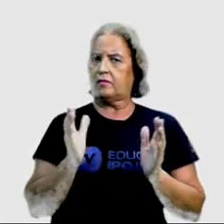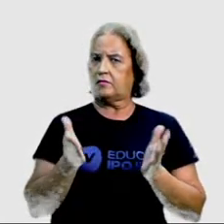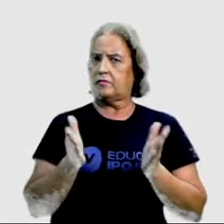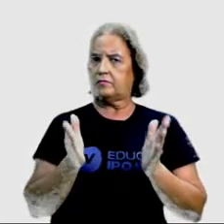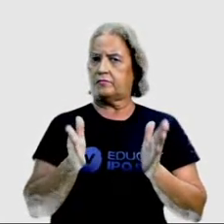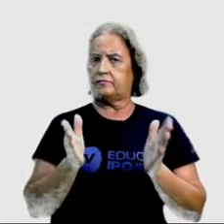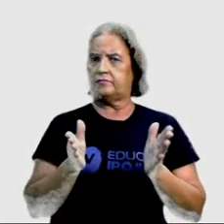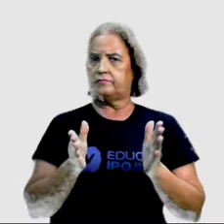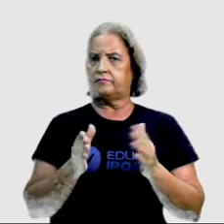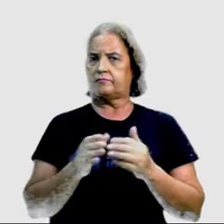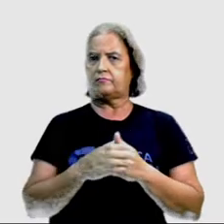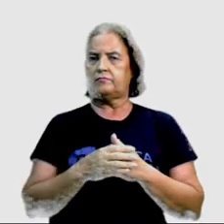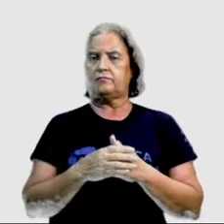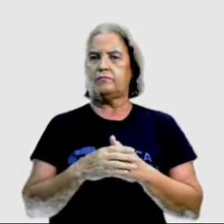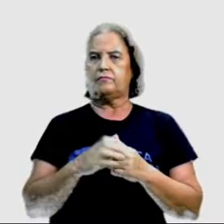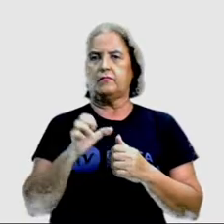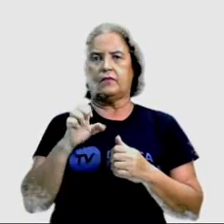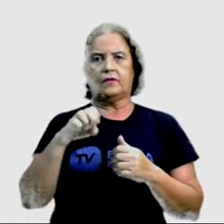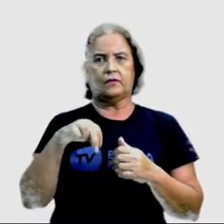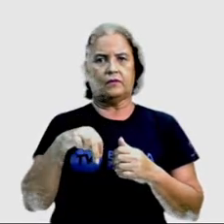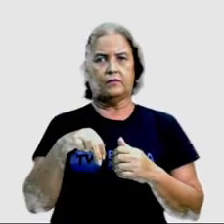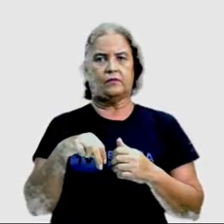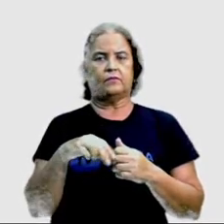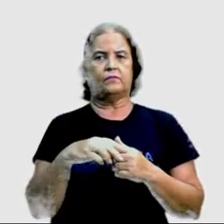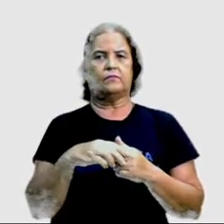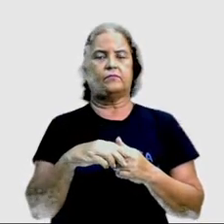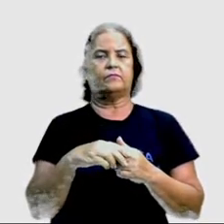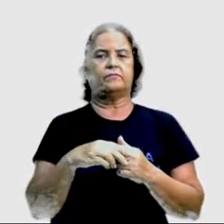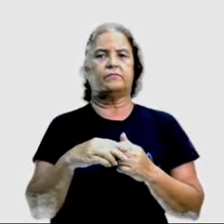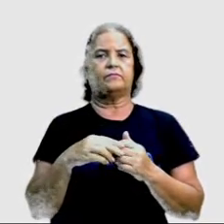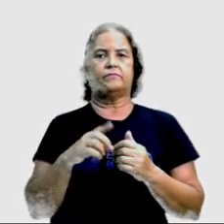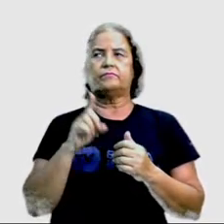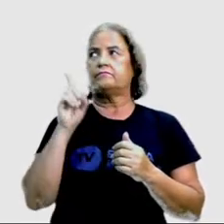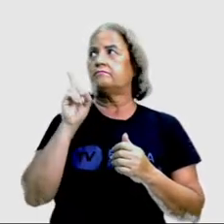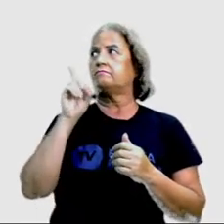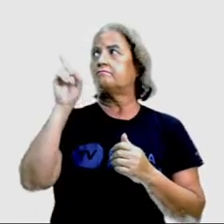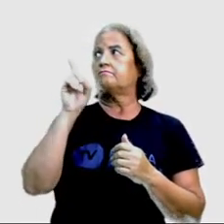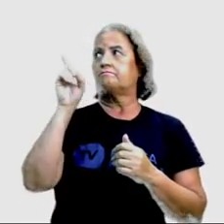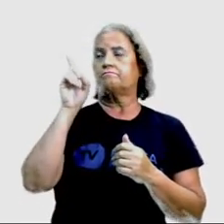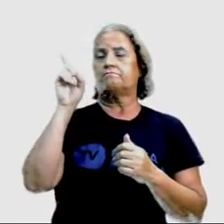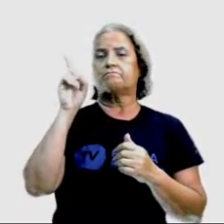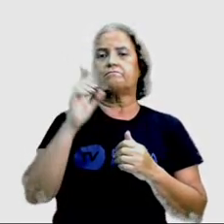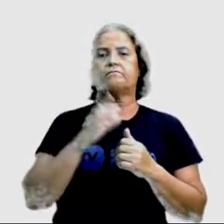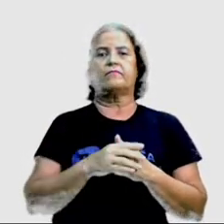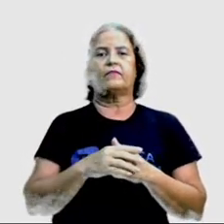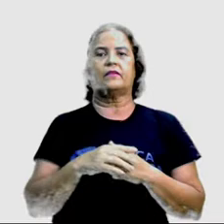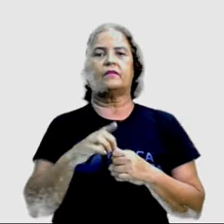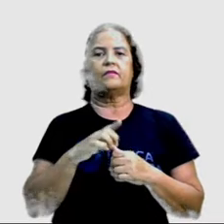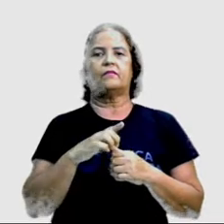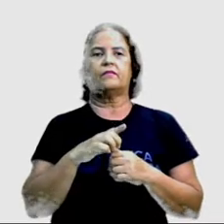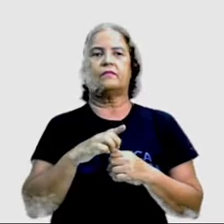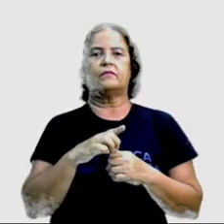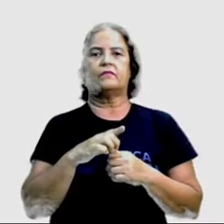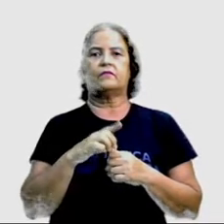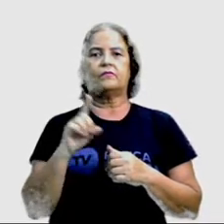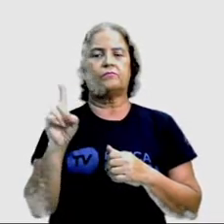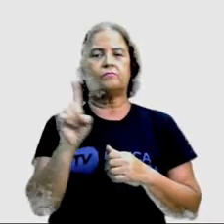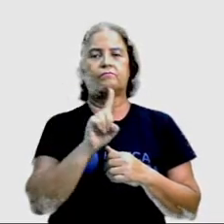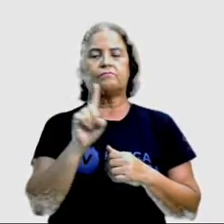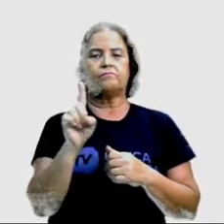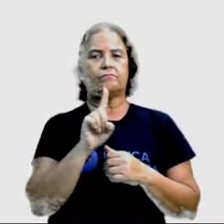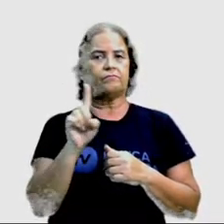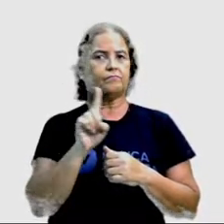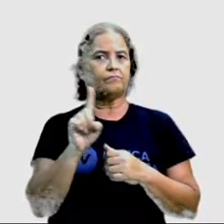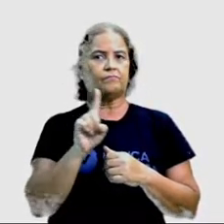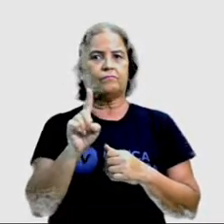o in, am e ear, ok? No caso aqui, or. Que vai ser não. Então, nós temos